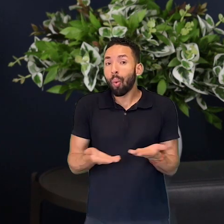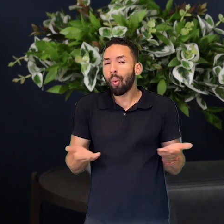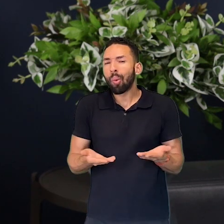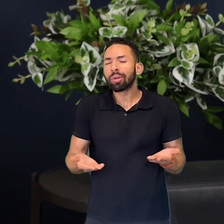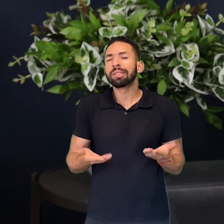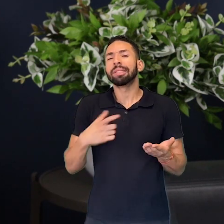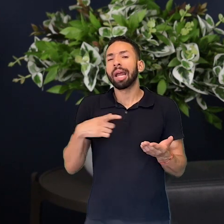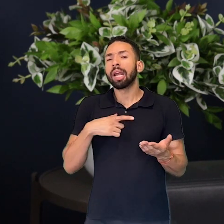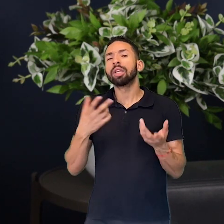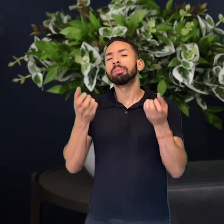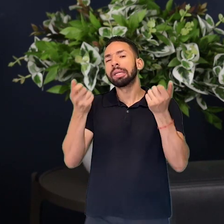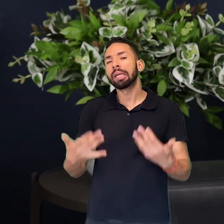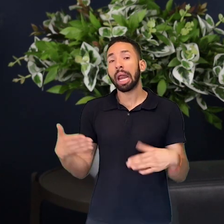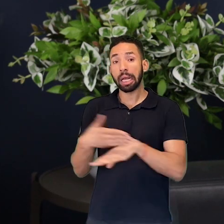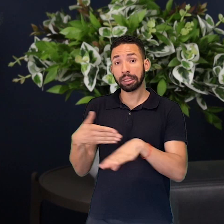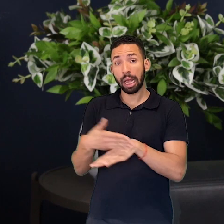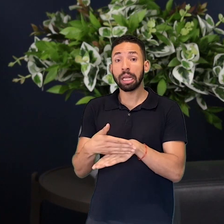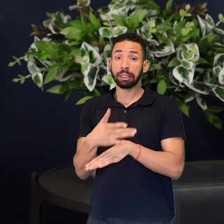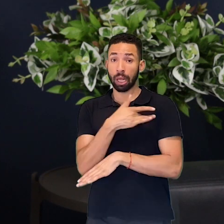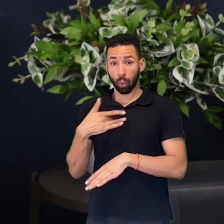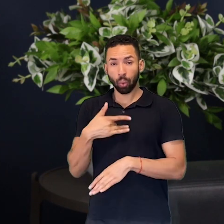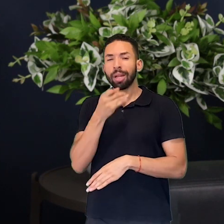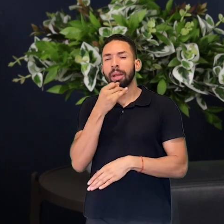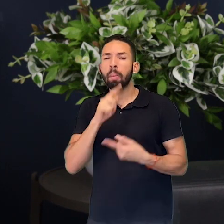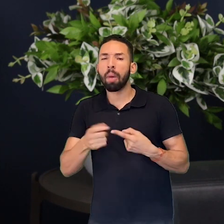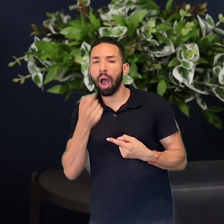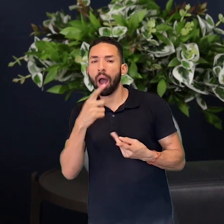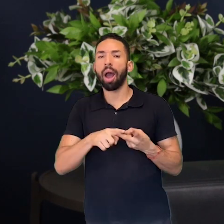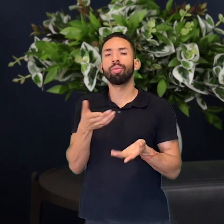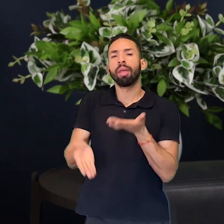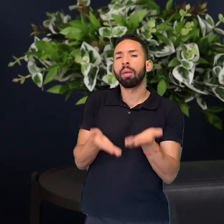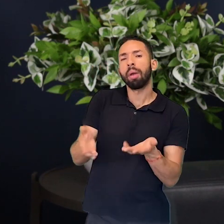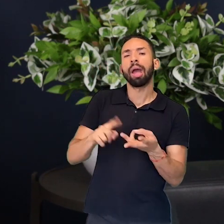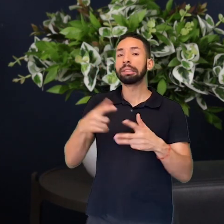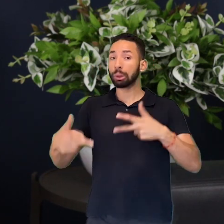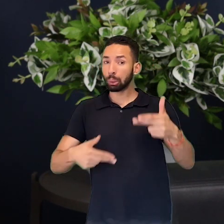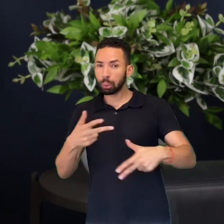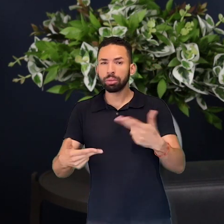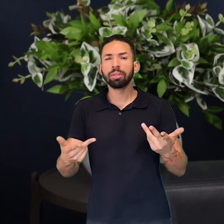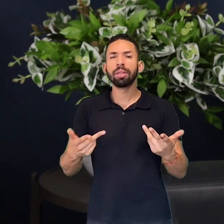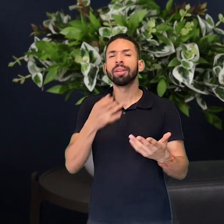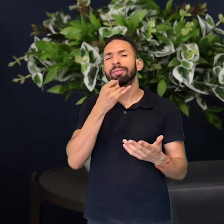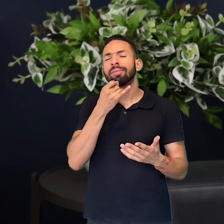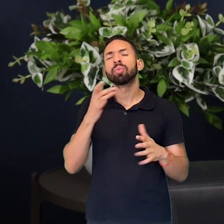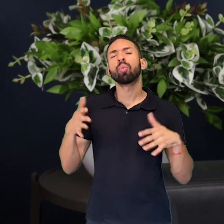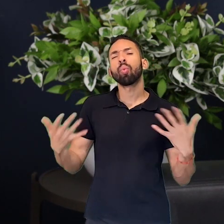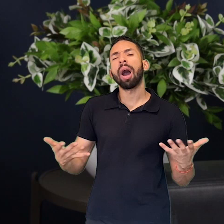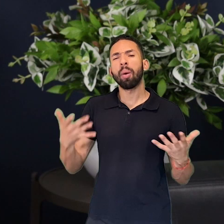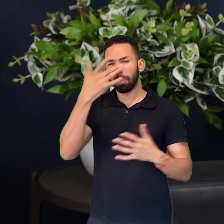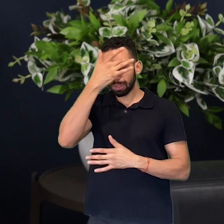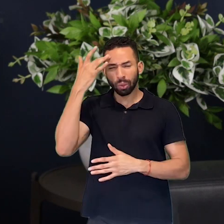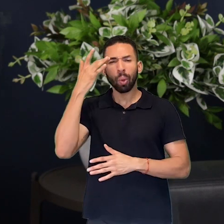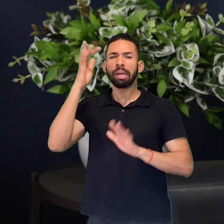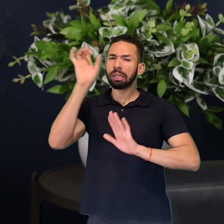nosso episódio de hoje fala sobre acesso à saúde. Medicamentos, tratamentos, cirurgias, quais